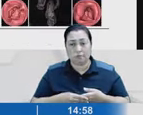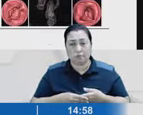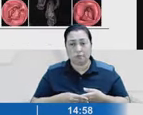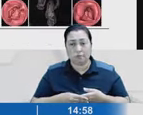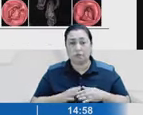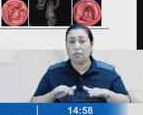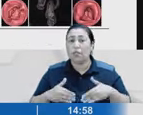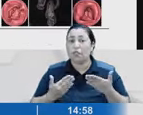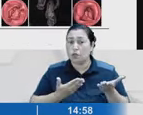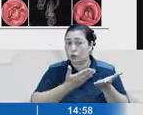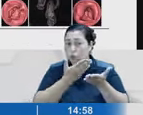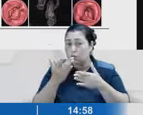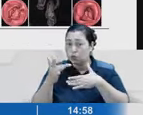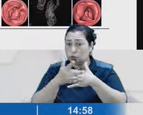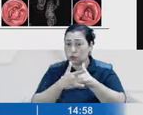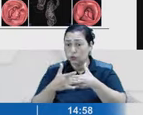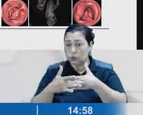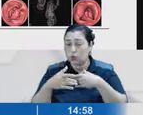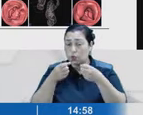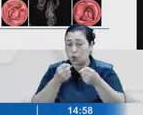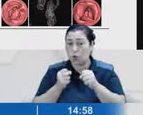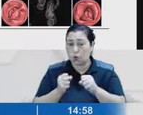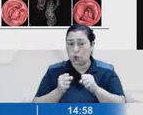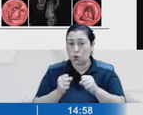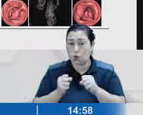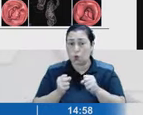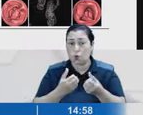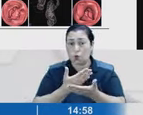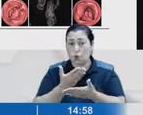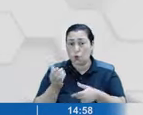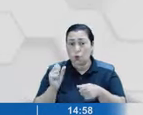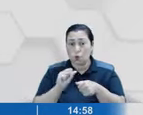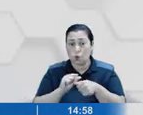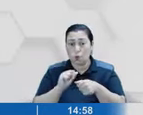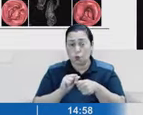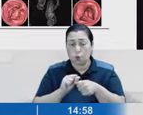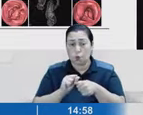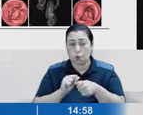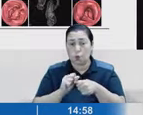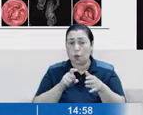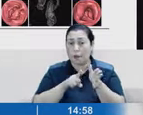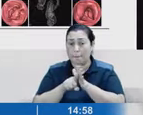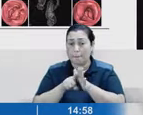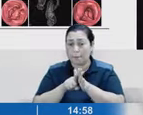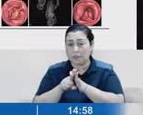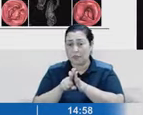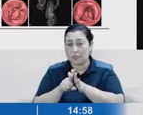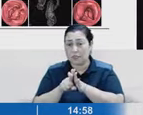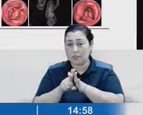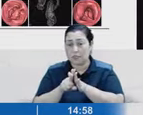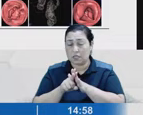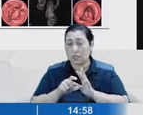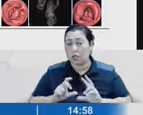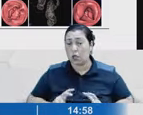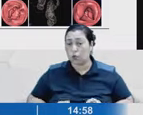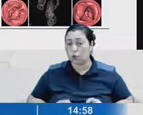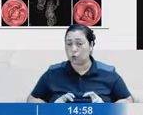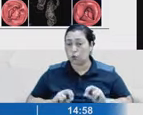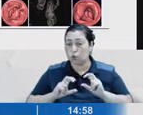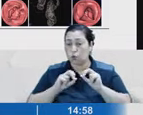E quais são os exames que podemos lançar mão para fazer o rastreamento do câncer coloretal? Ou